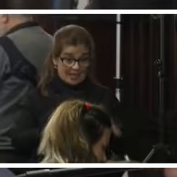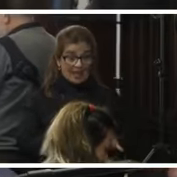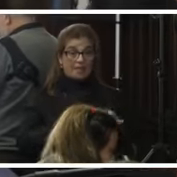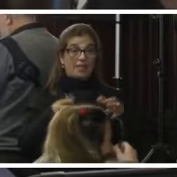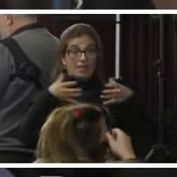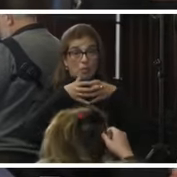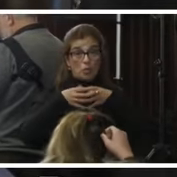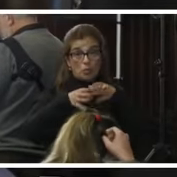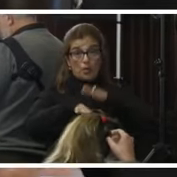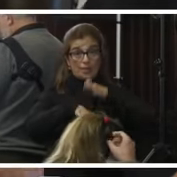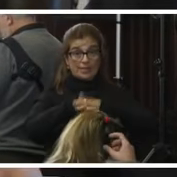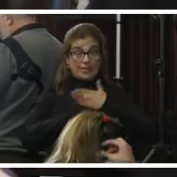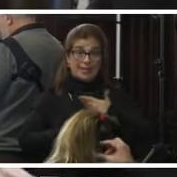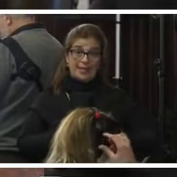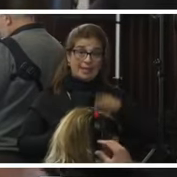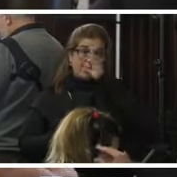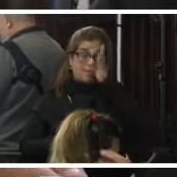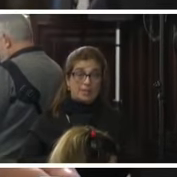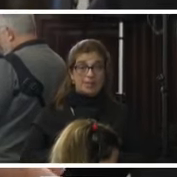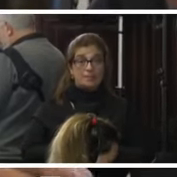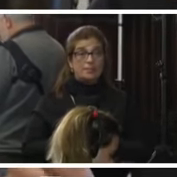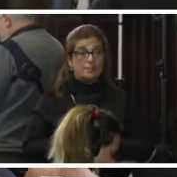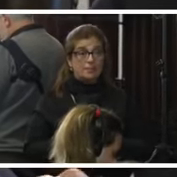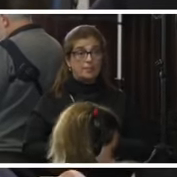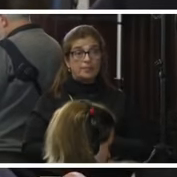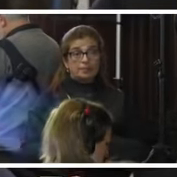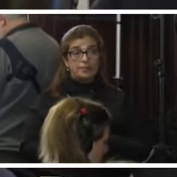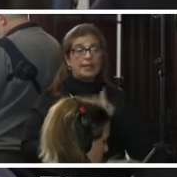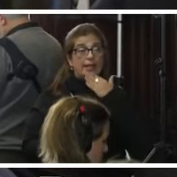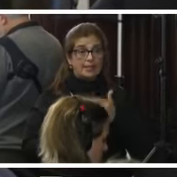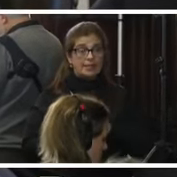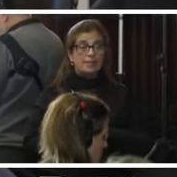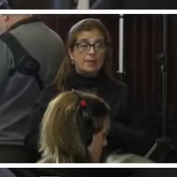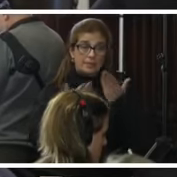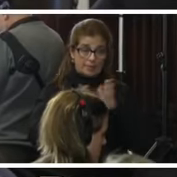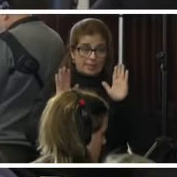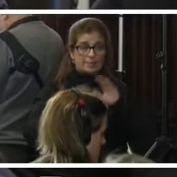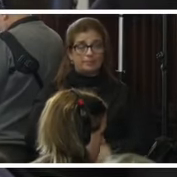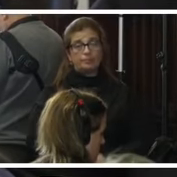safely, and we're happy to see you here. Thank you. Please start.